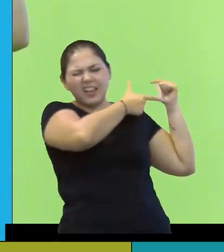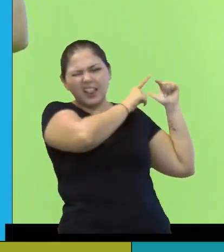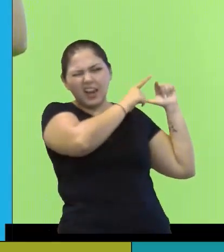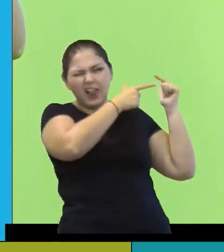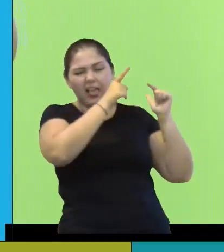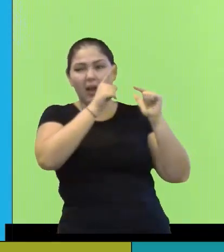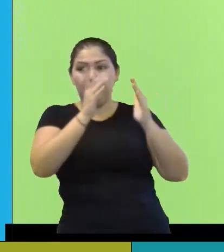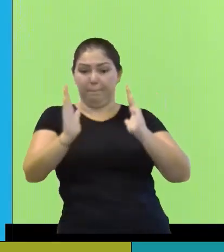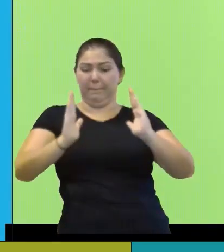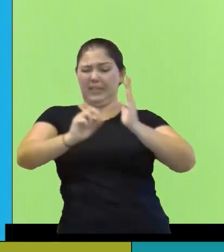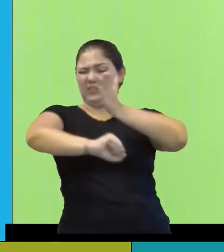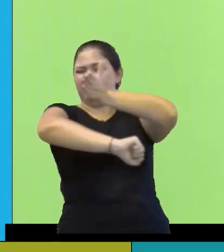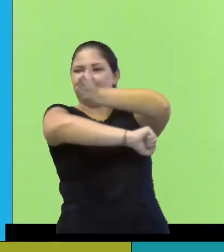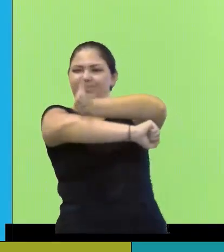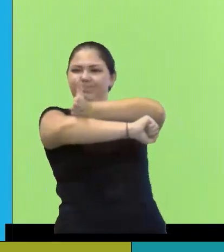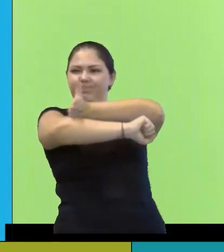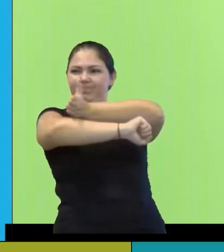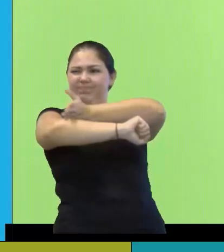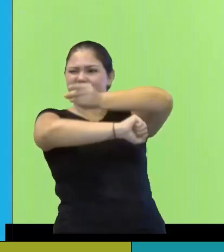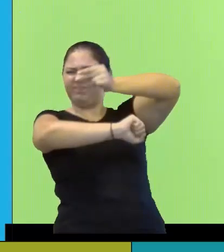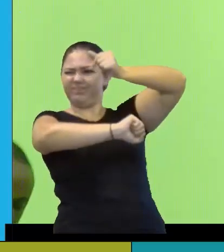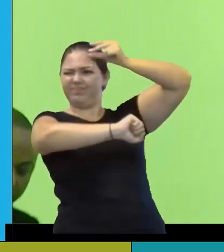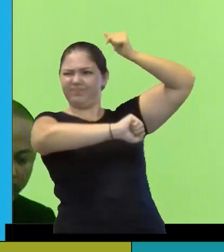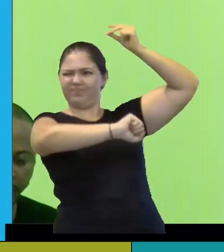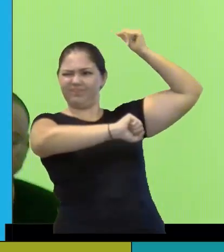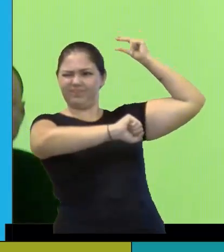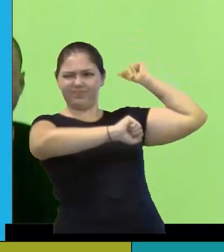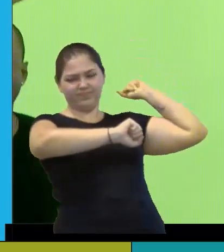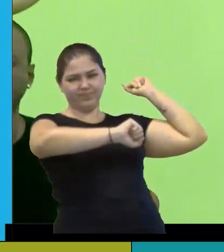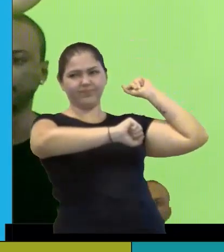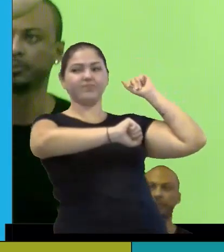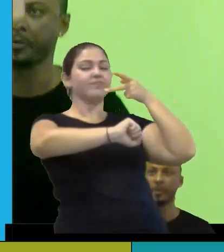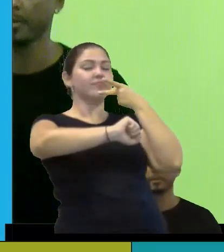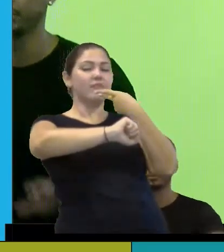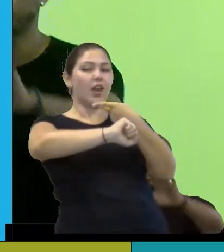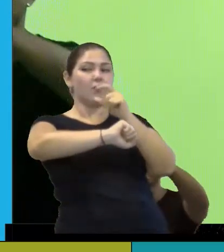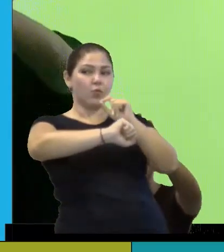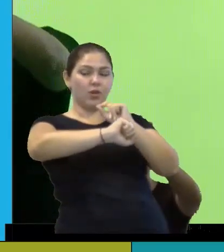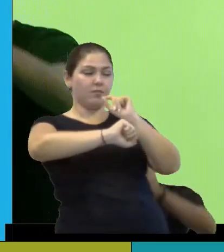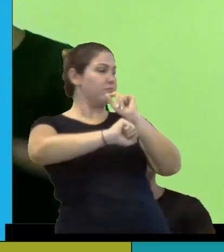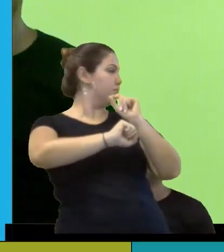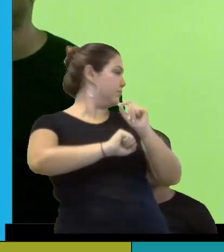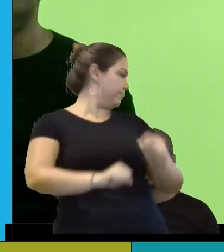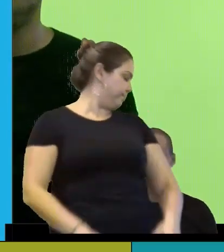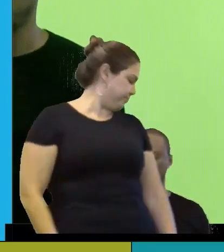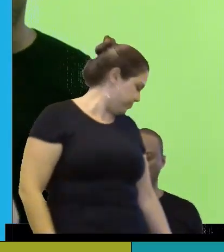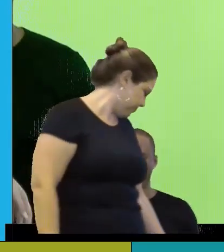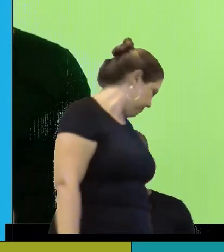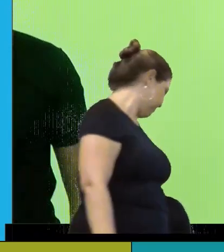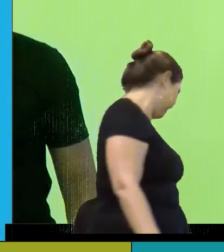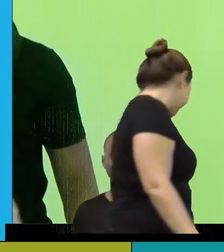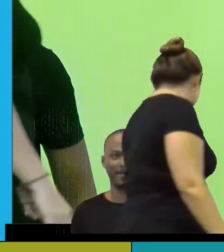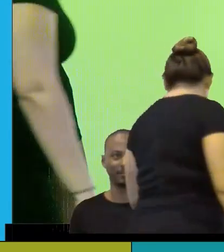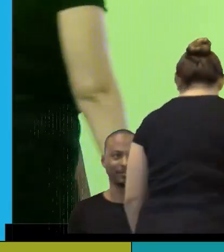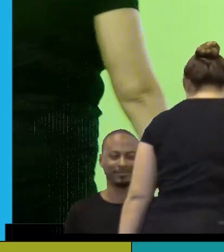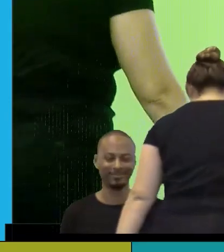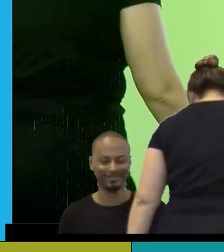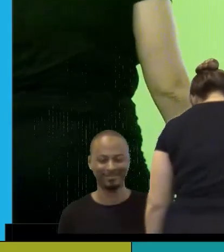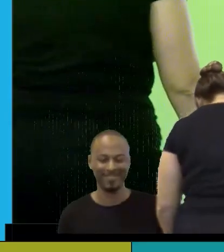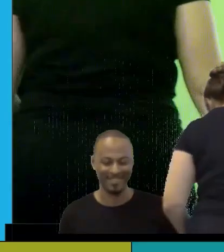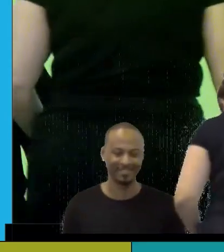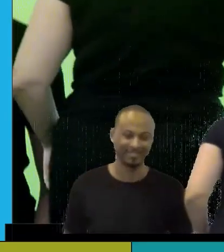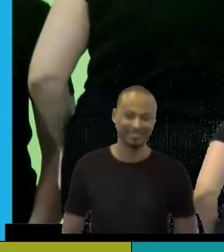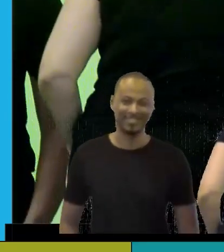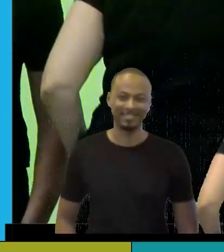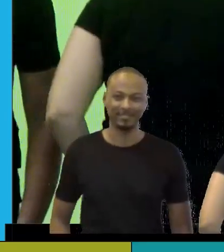desde a antiguidade, a tradição, ela dizia que aquilo que você é em casa, você também